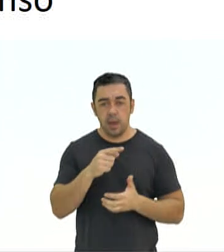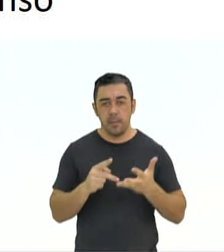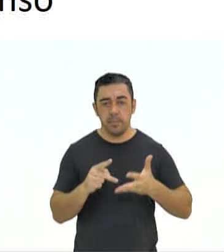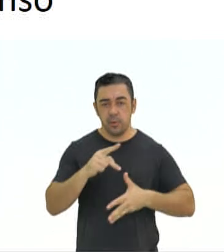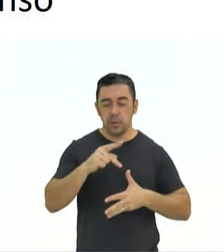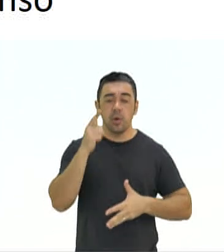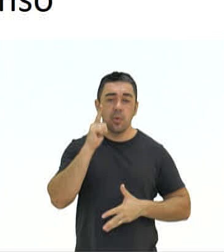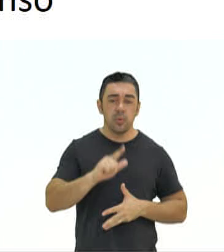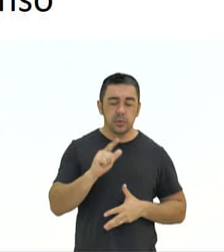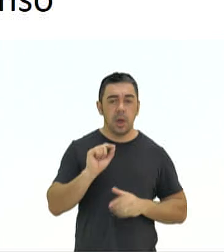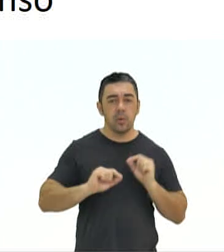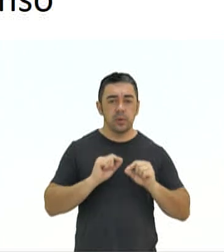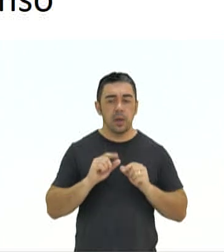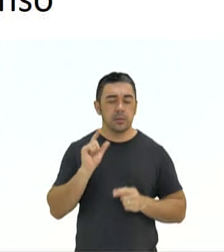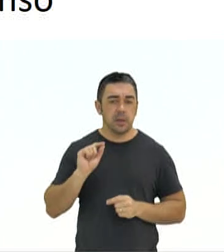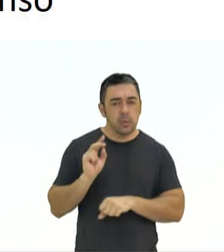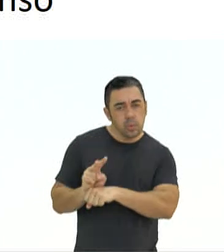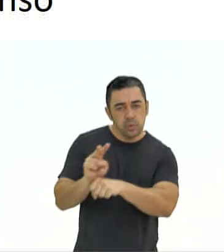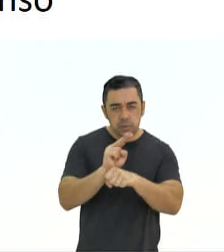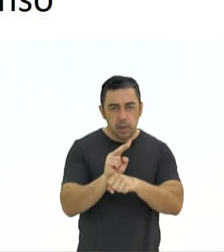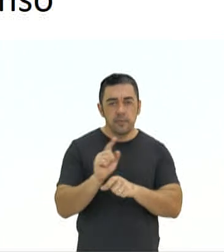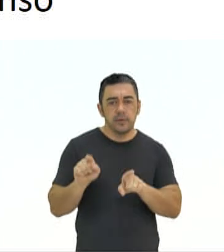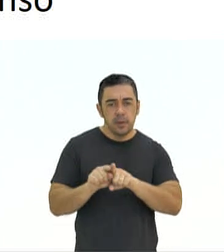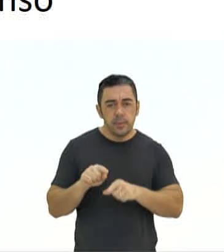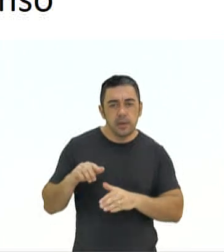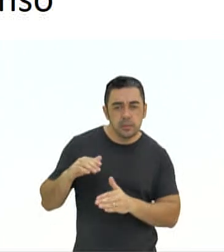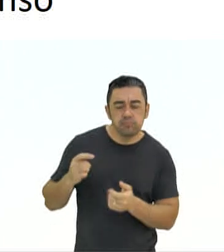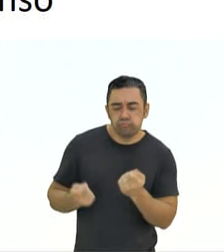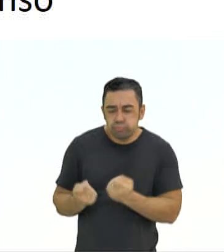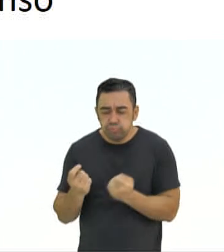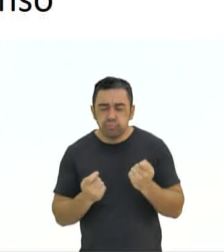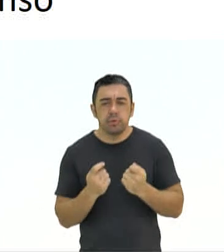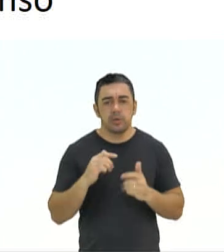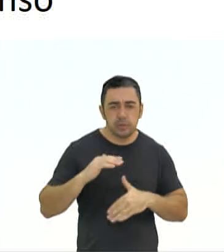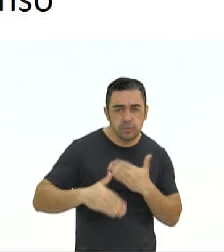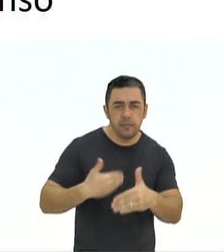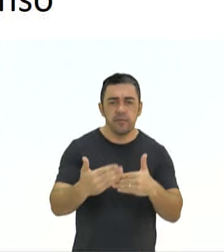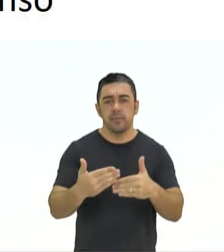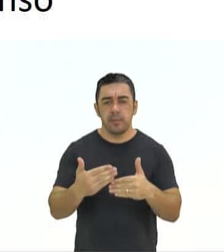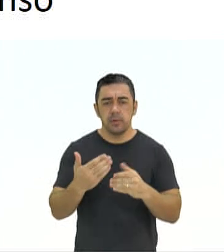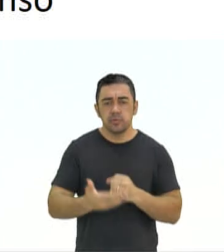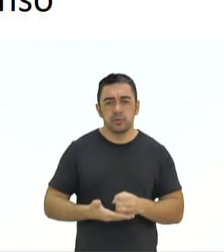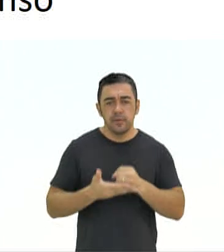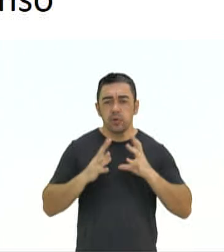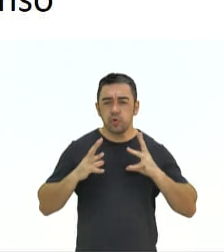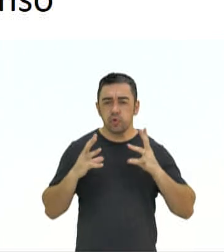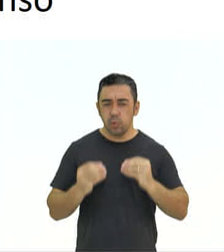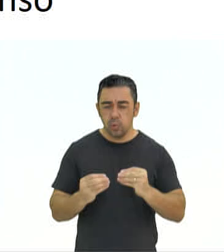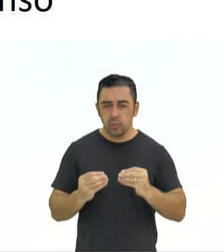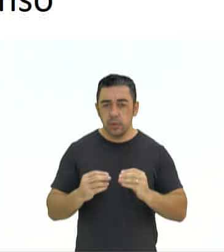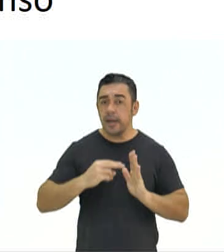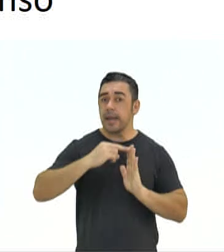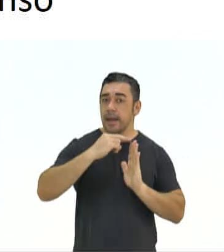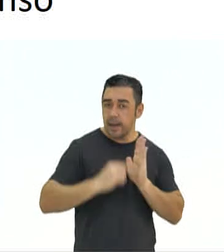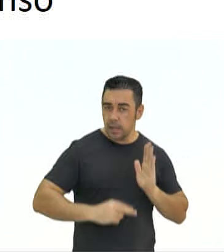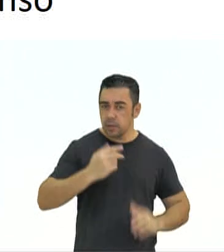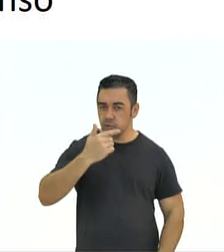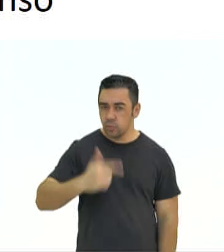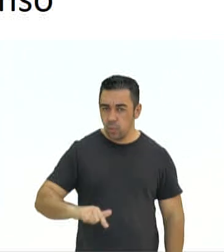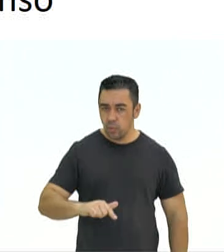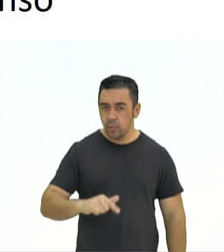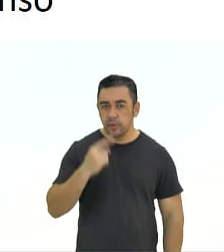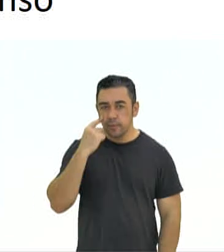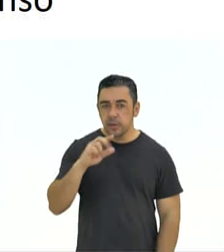alcançado o consenso entre conservação, manejo e desenvolvimento sustentável de todos os biomas florestais. Leiam novamente as questões